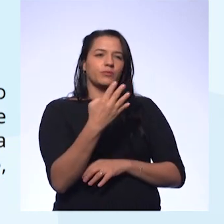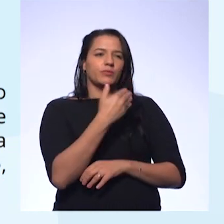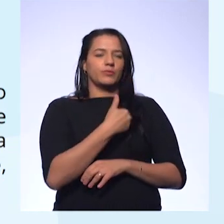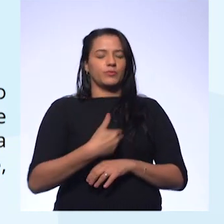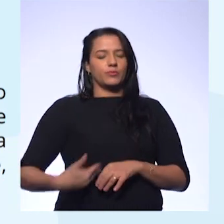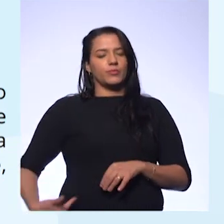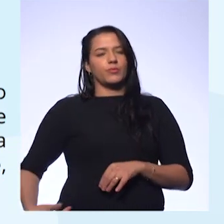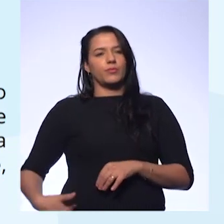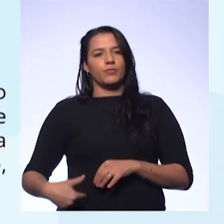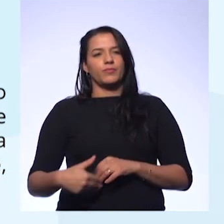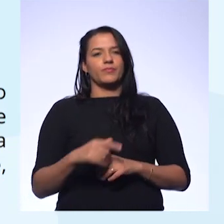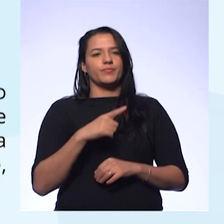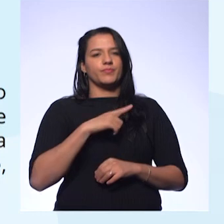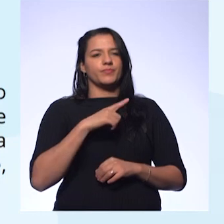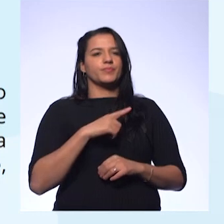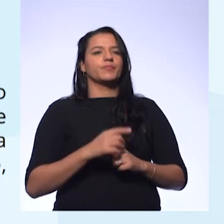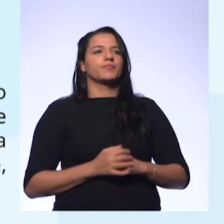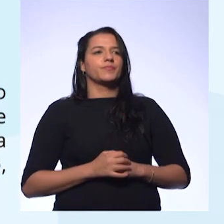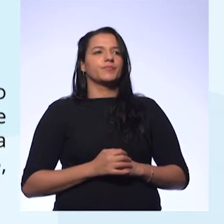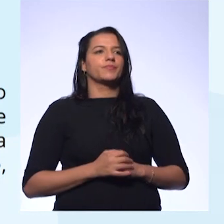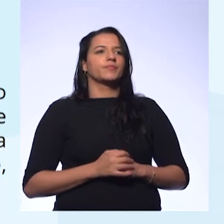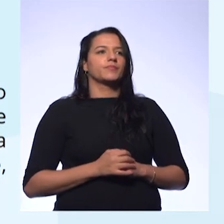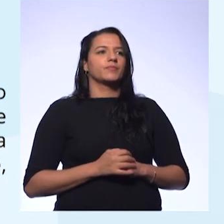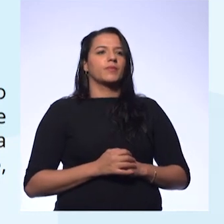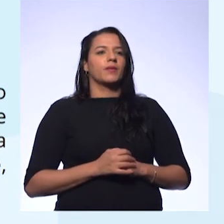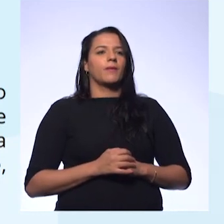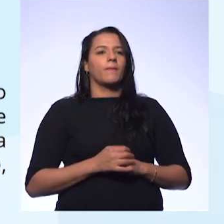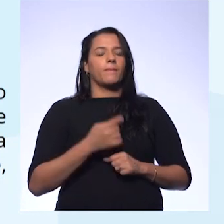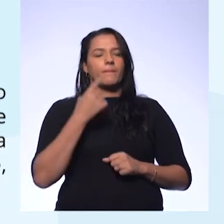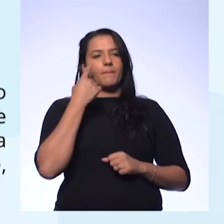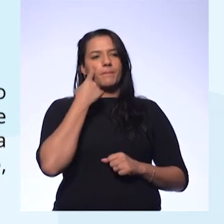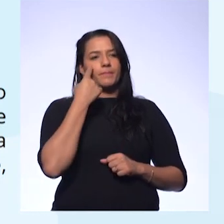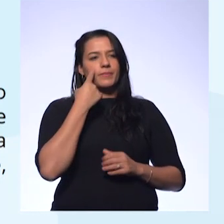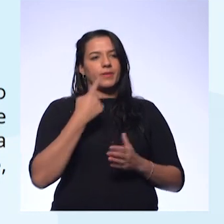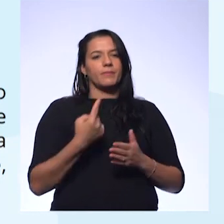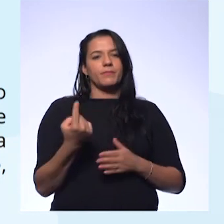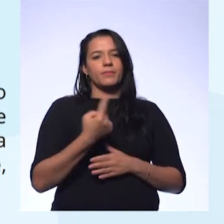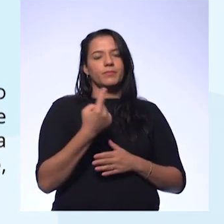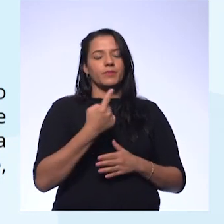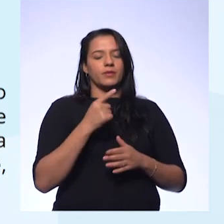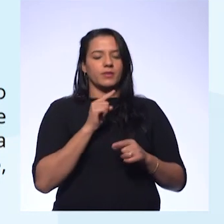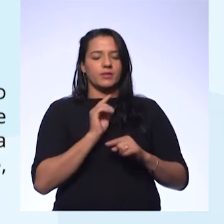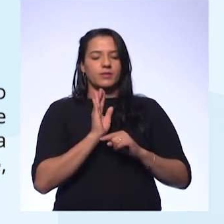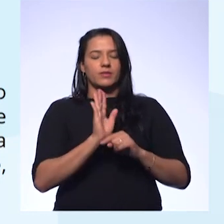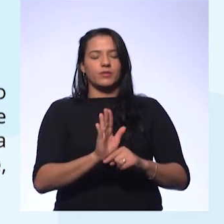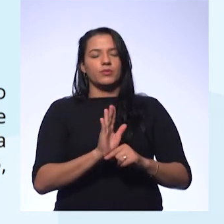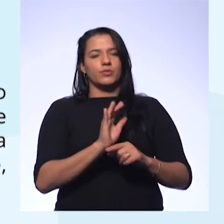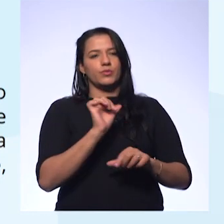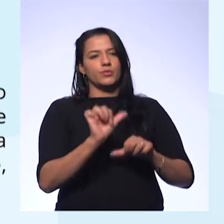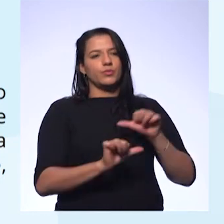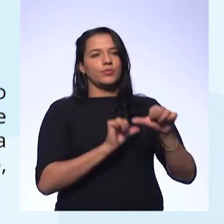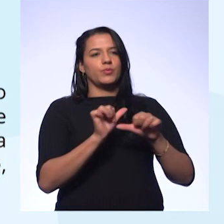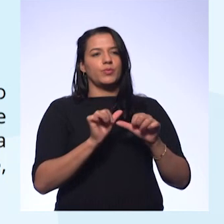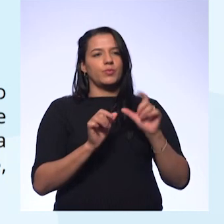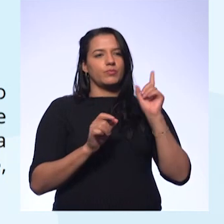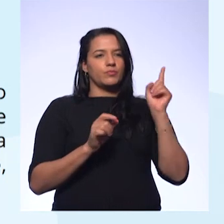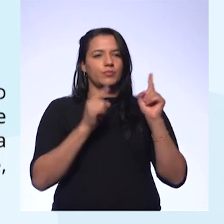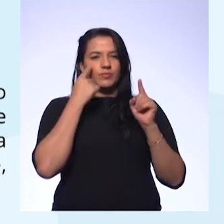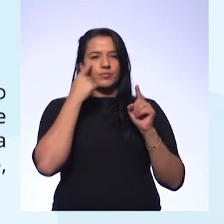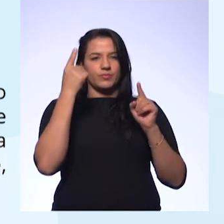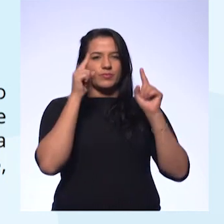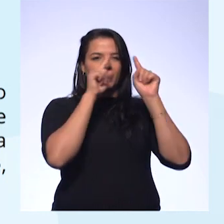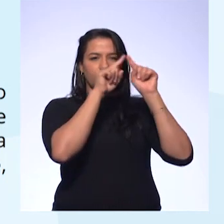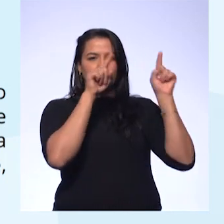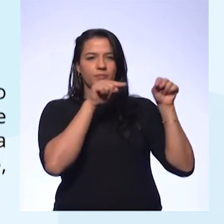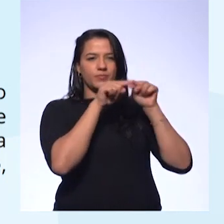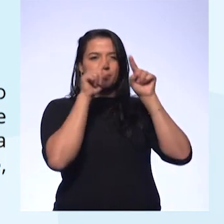tempo considerável aí. E as primeiras medidas que ele tomou, como vocês estão vendo aí nos quadradinhos, não